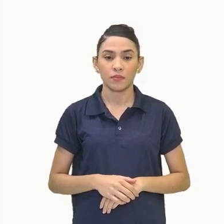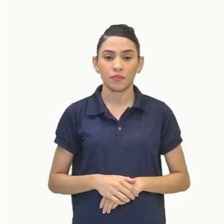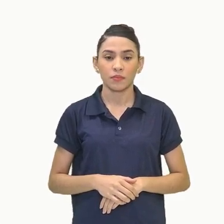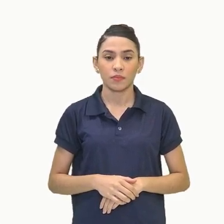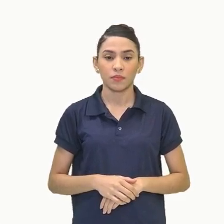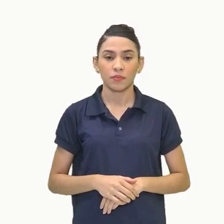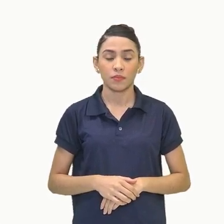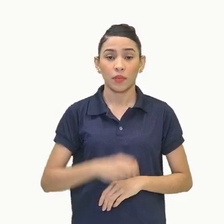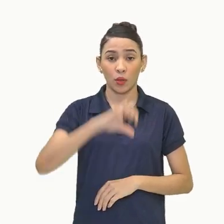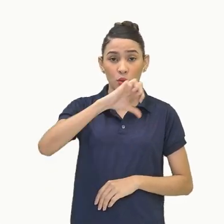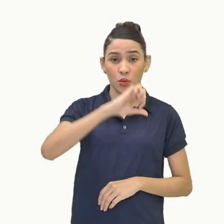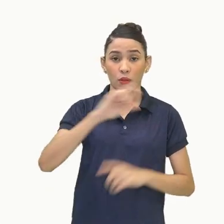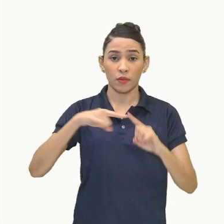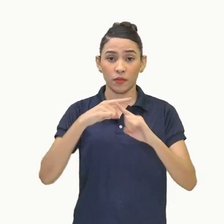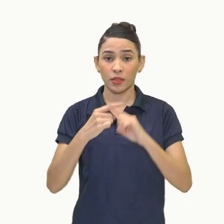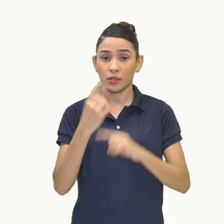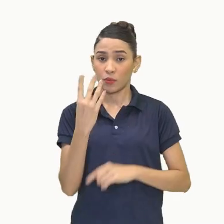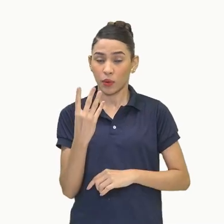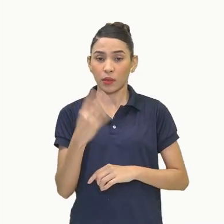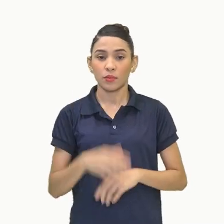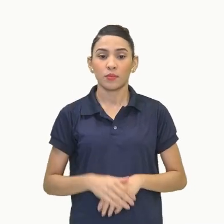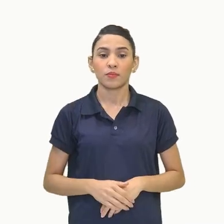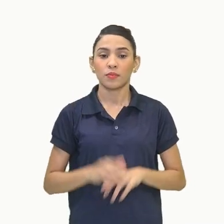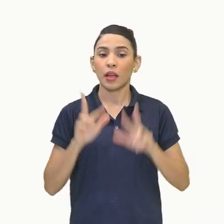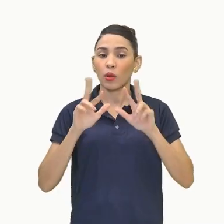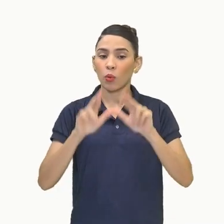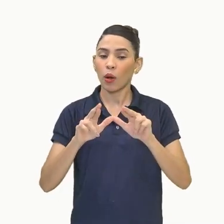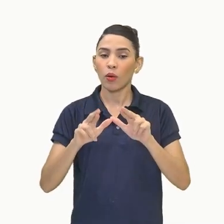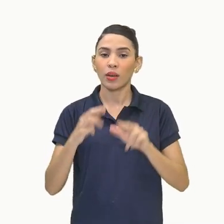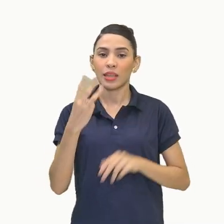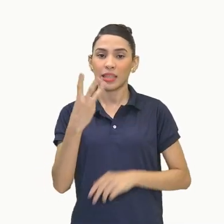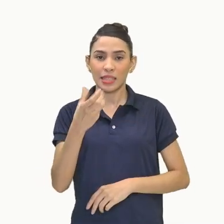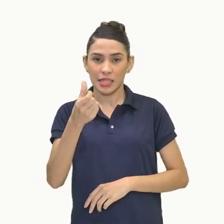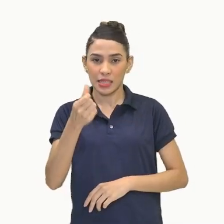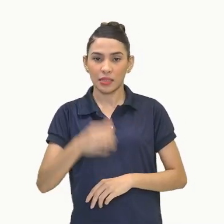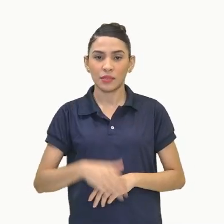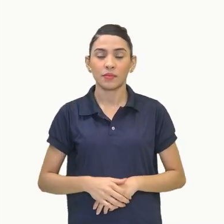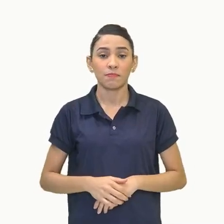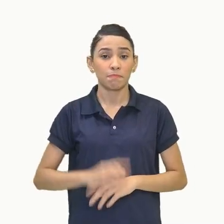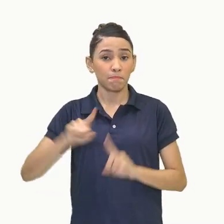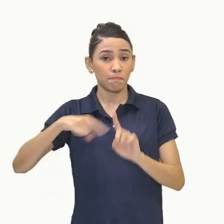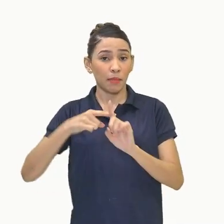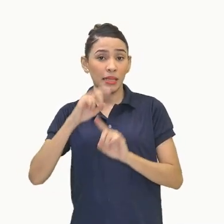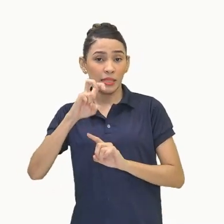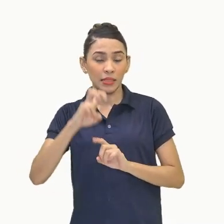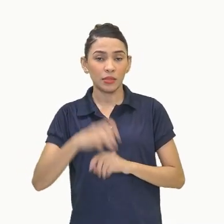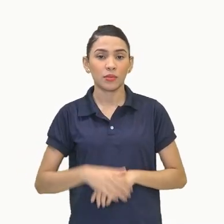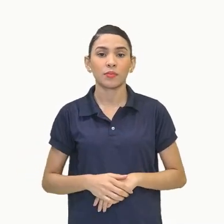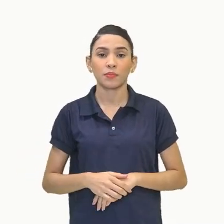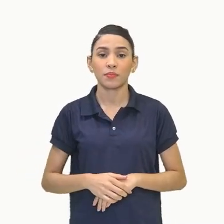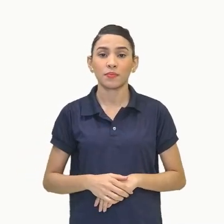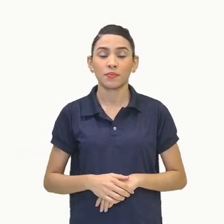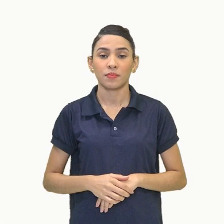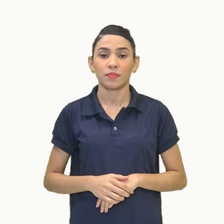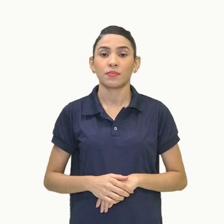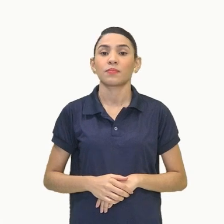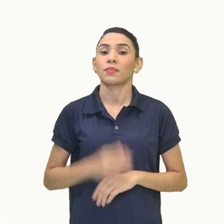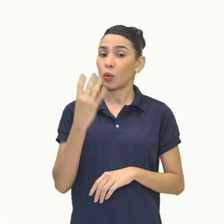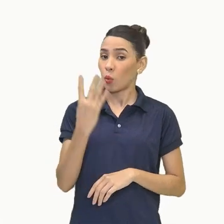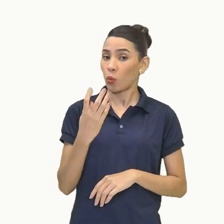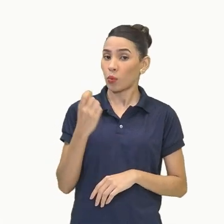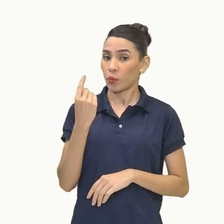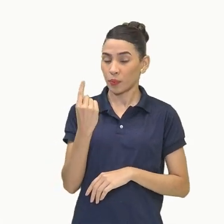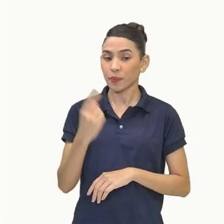9 vezes 4. 9 vezes 4, 36. Com 5, 36 mais 5,